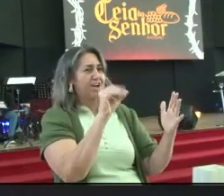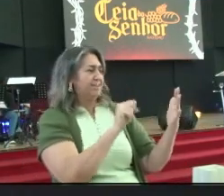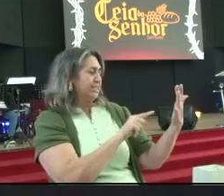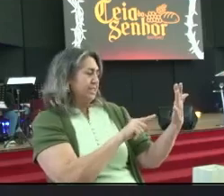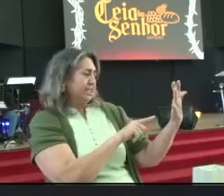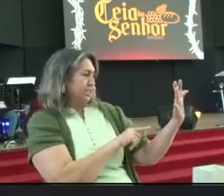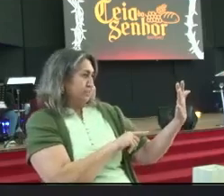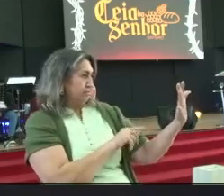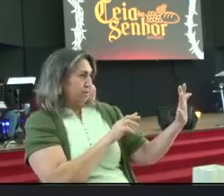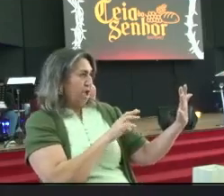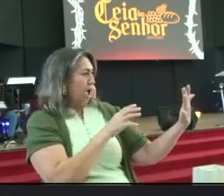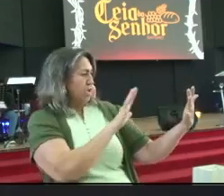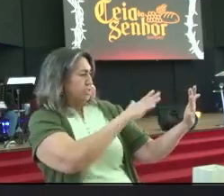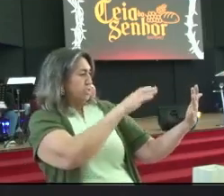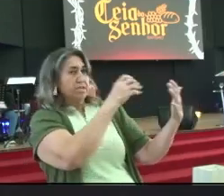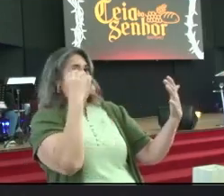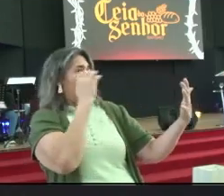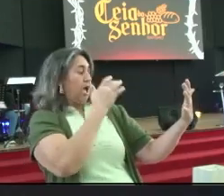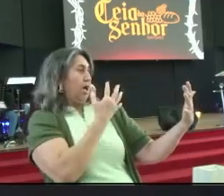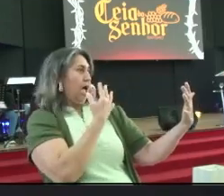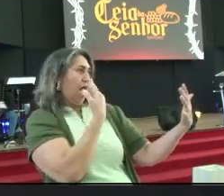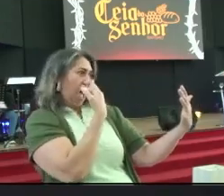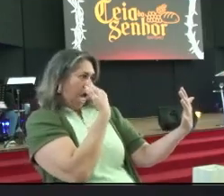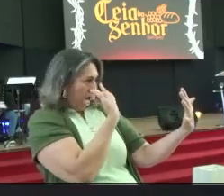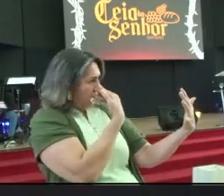Aquele celular chega a brilhar os olhos.